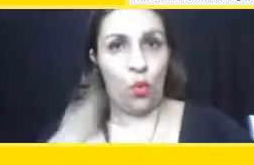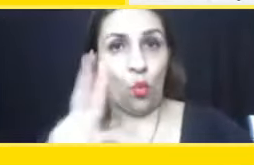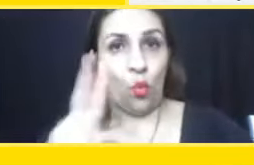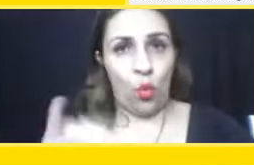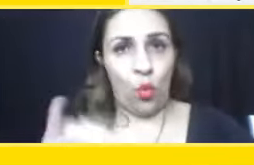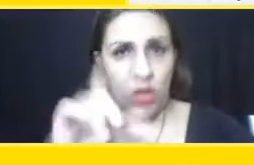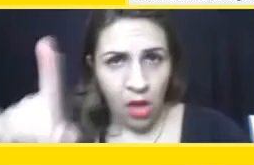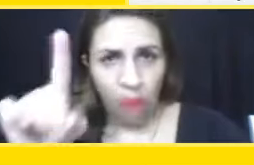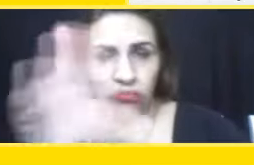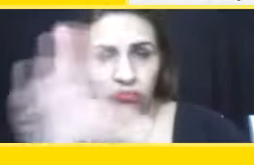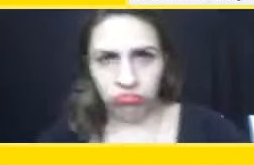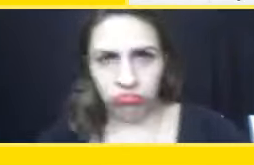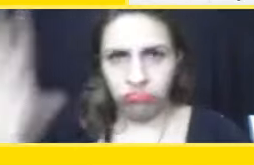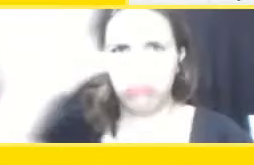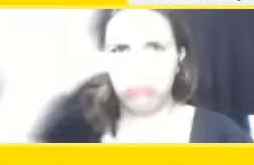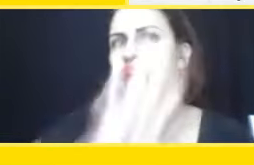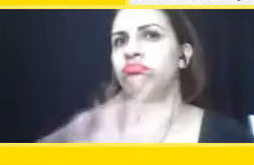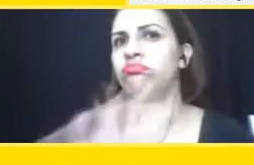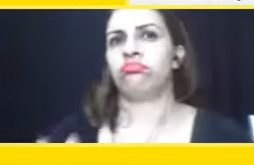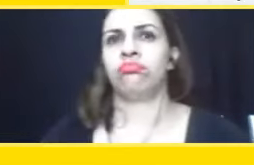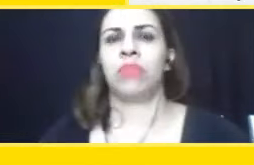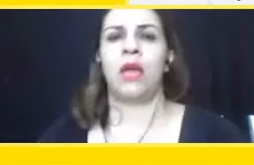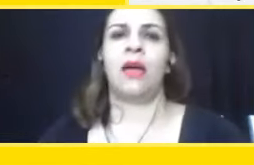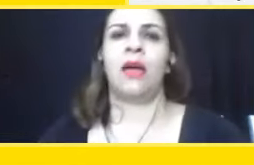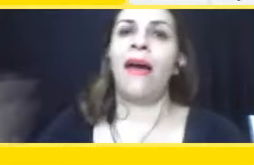E os estados e municípios ficaram de fora,